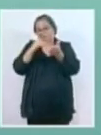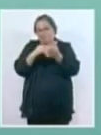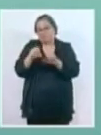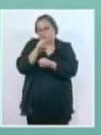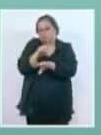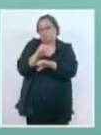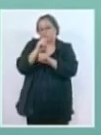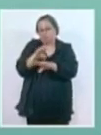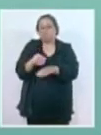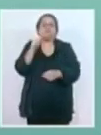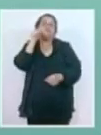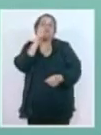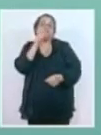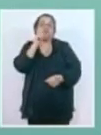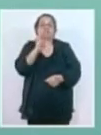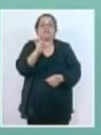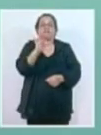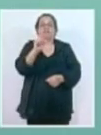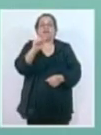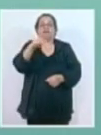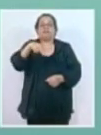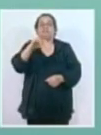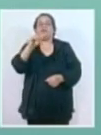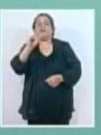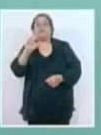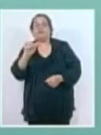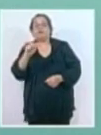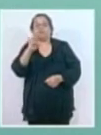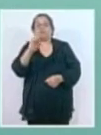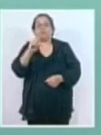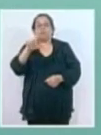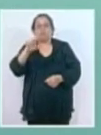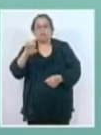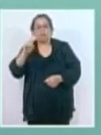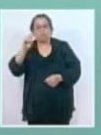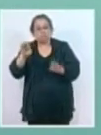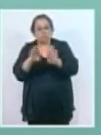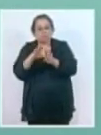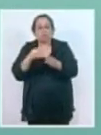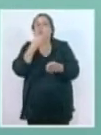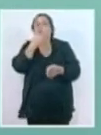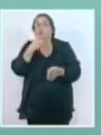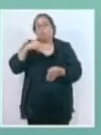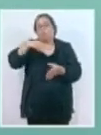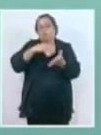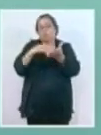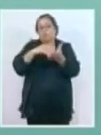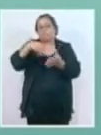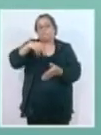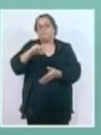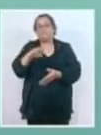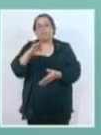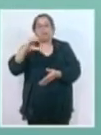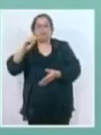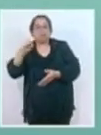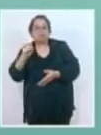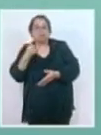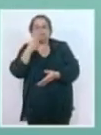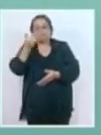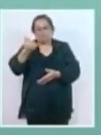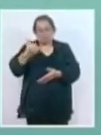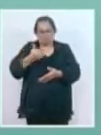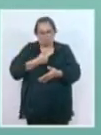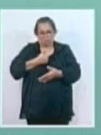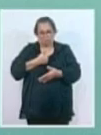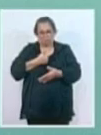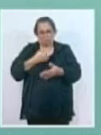Educação, através da Tânia, Toledo, beijo Toledo, Marco também, eles nos surpreenderam com uma notícia maravilhosa. Sim.